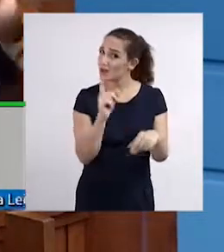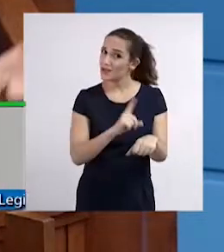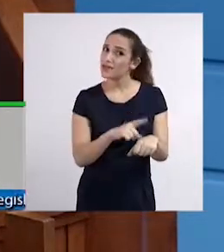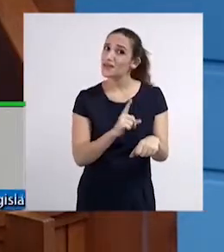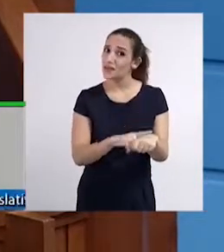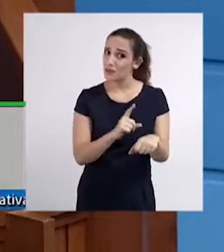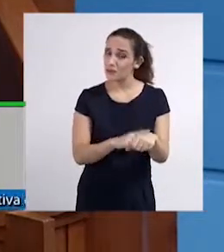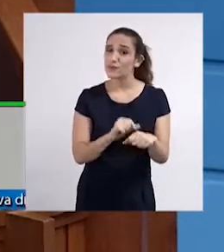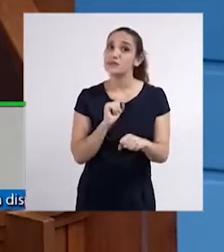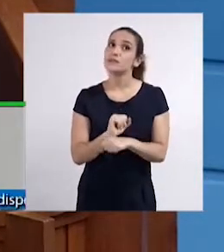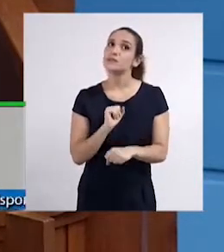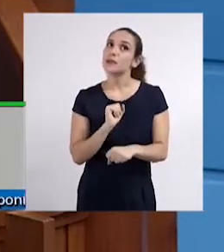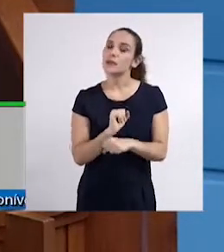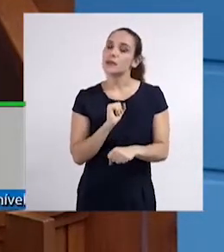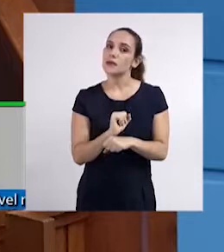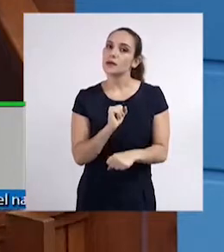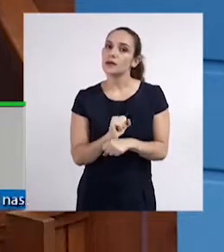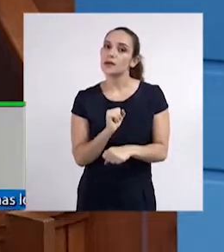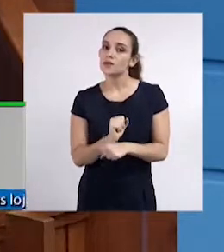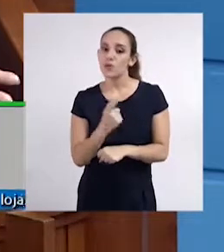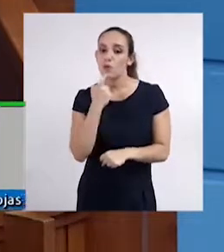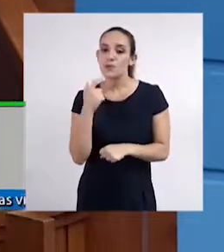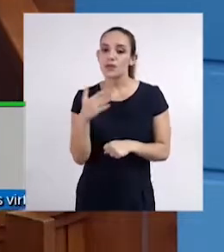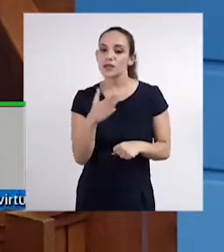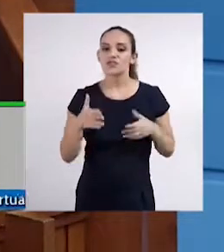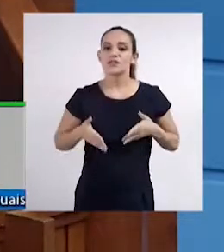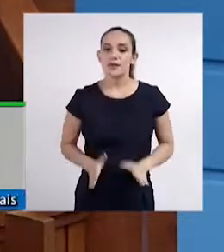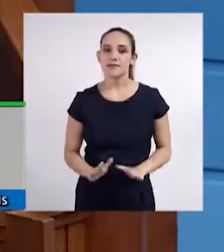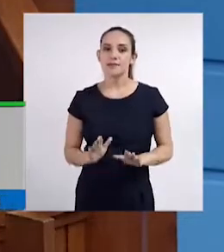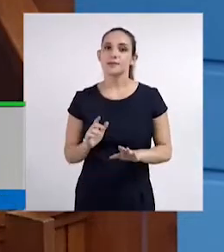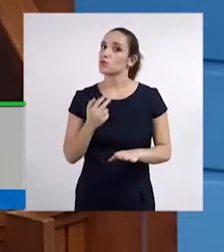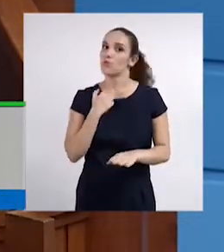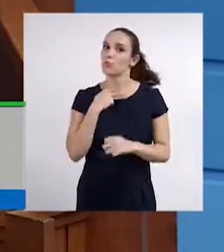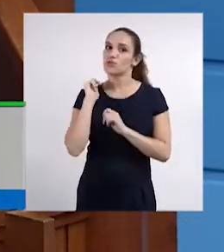da Piracema com dificuldades.